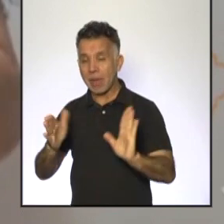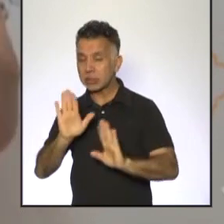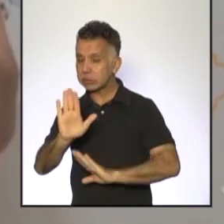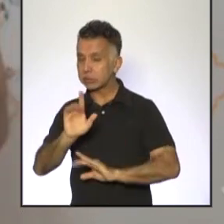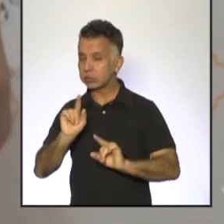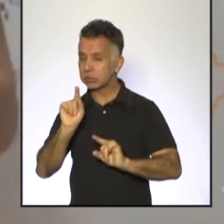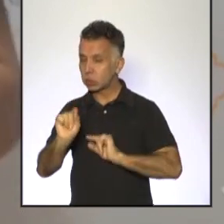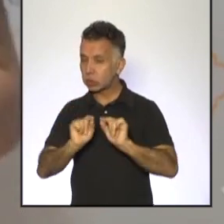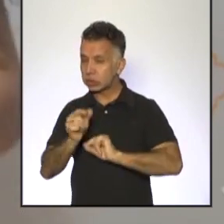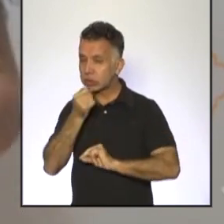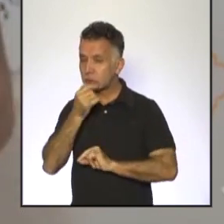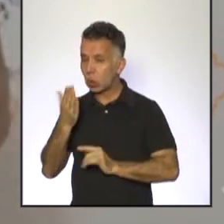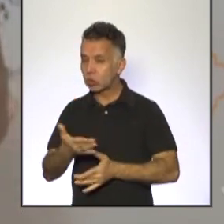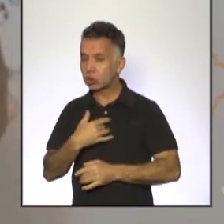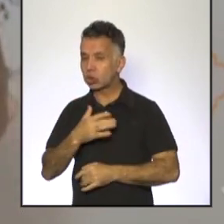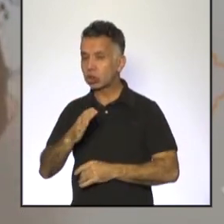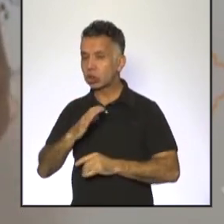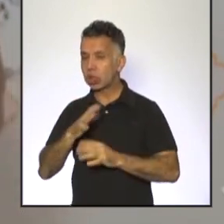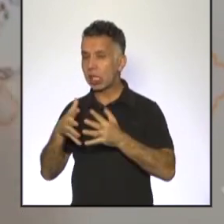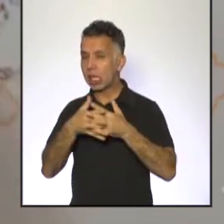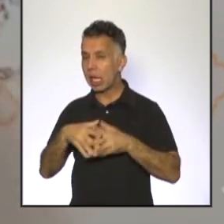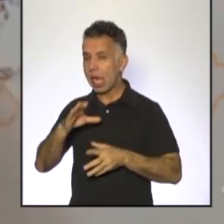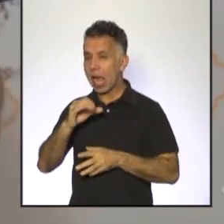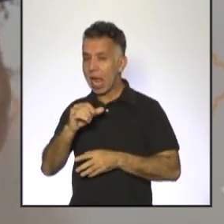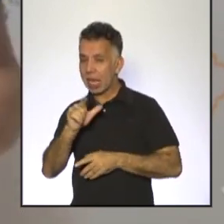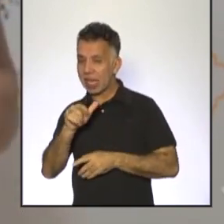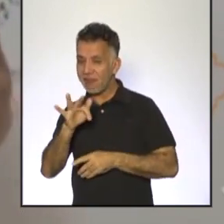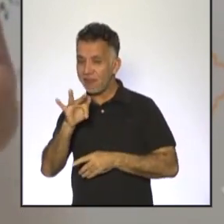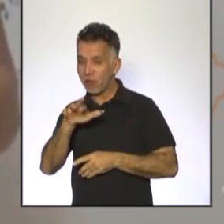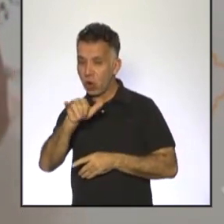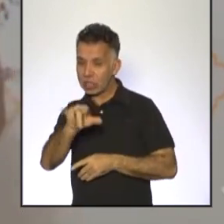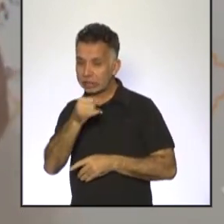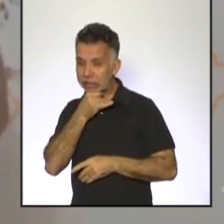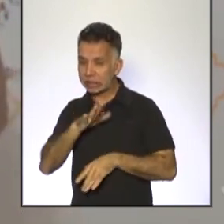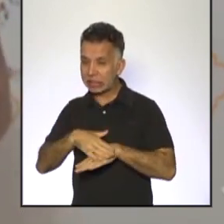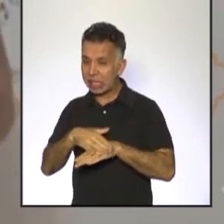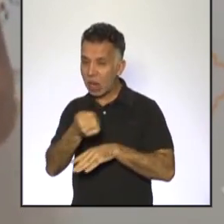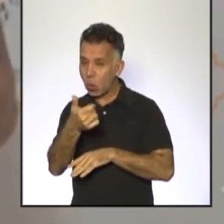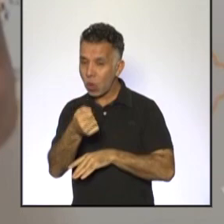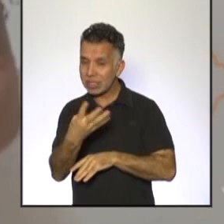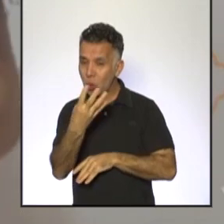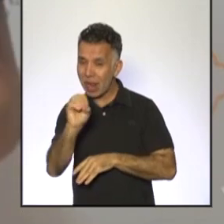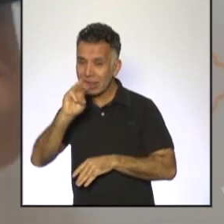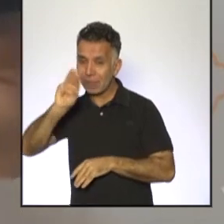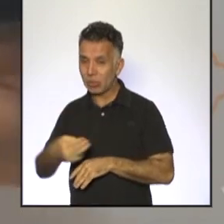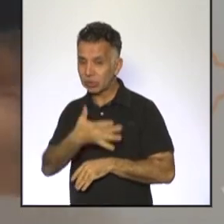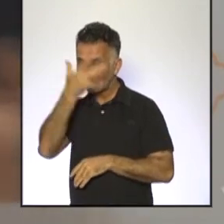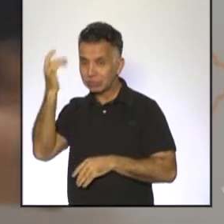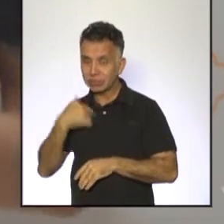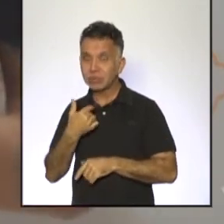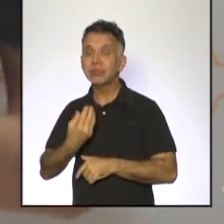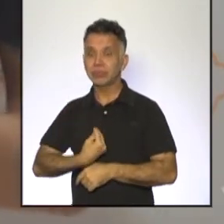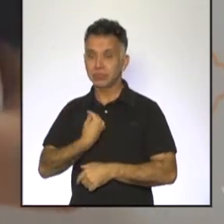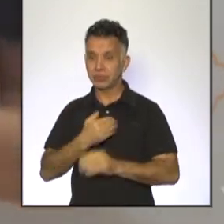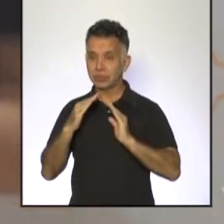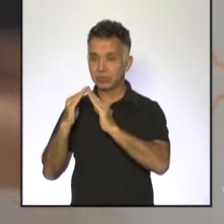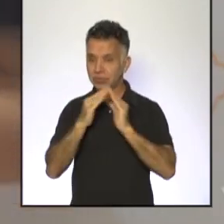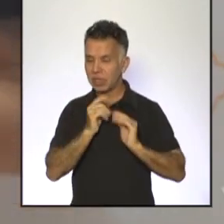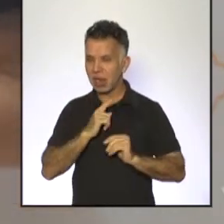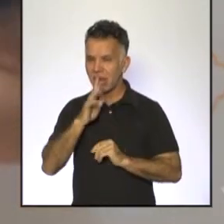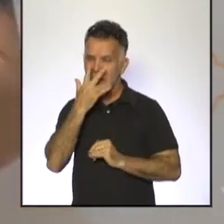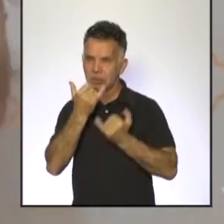tem, só na megalópole São quase 40 milhões de habitantes, São Francisco, São Diego. Então você pega esse pedaço todo,